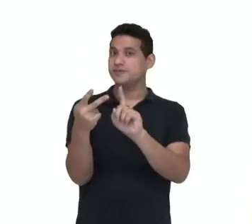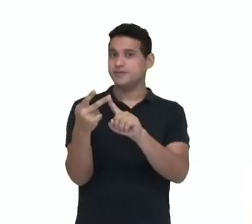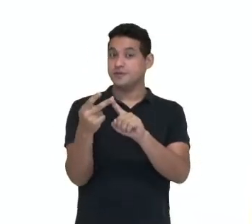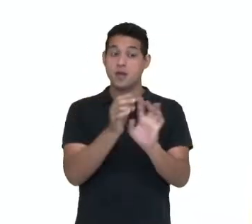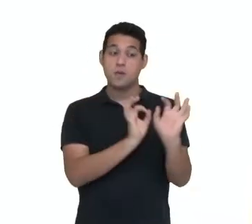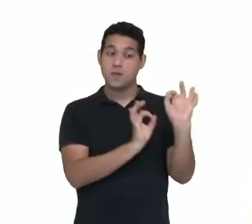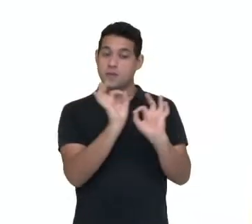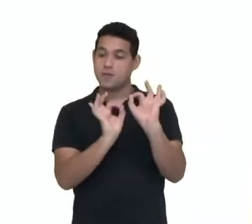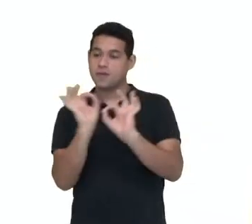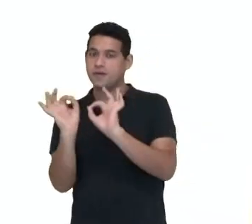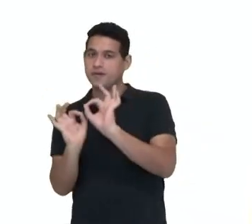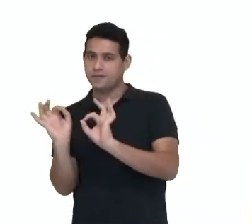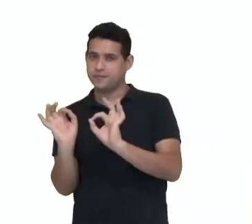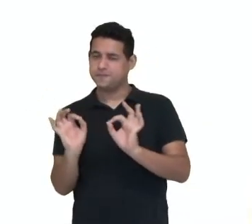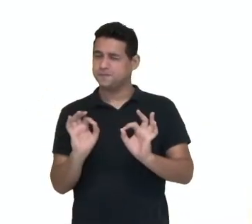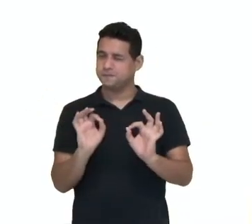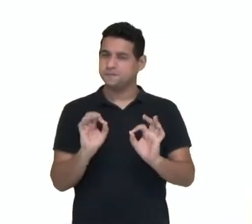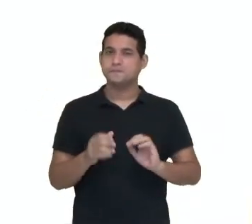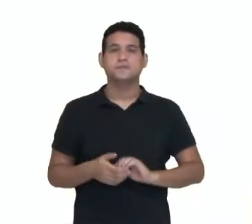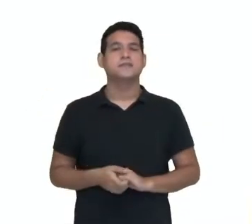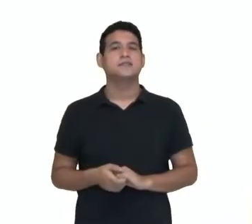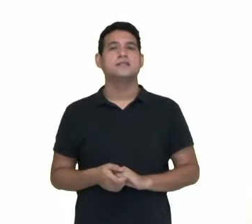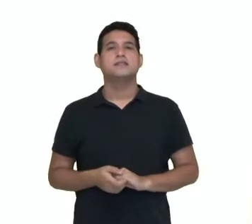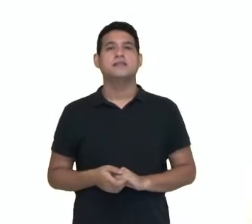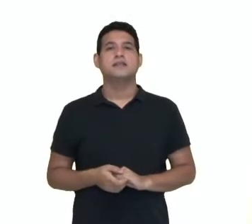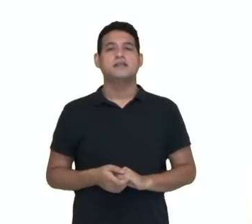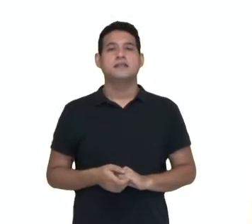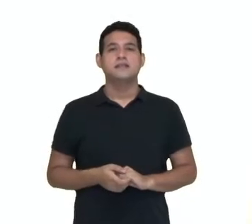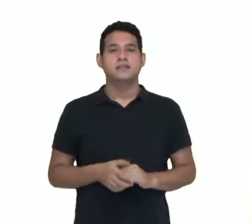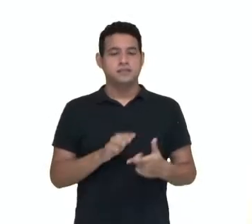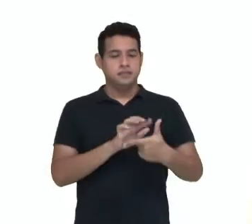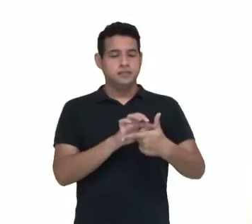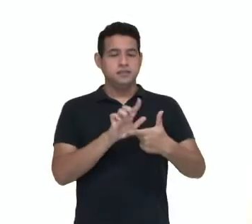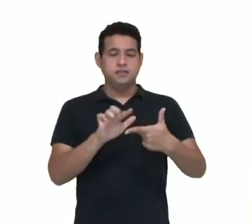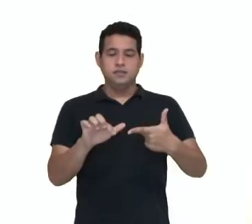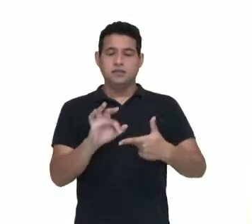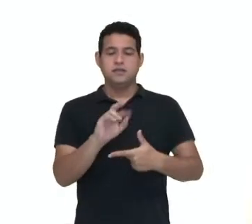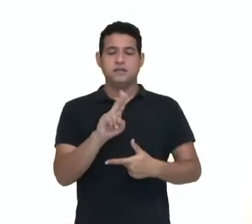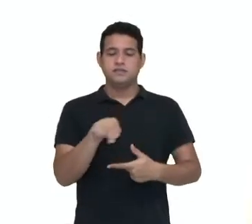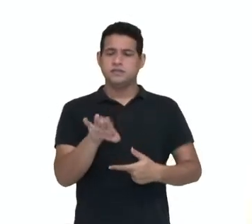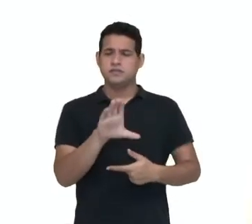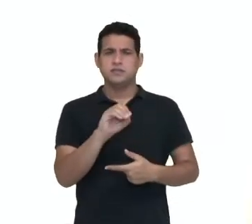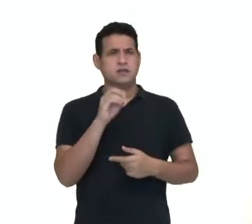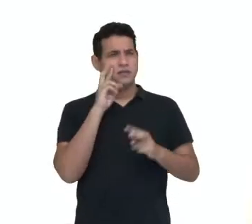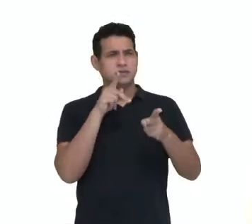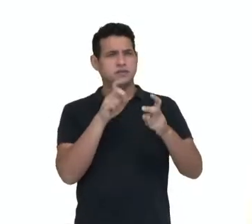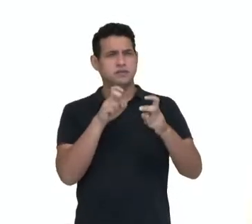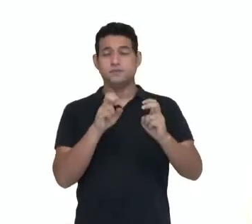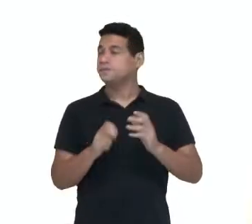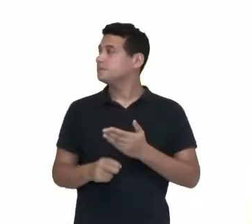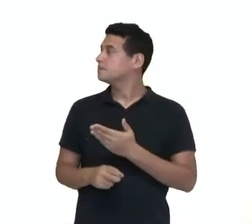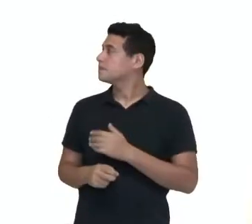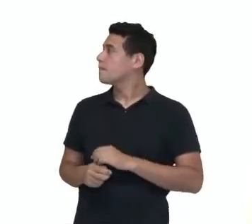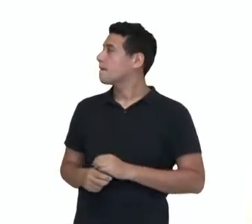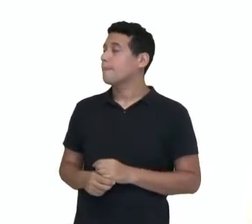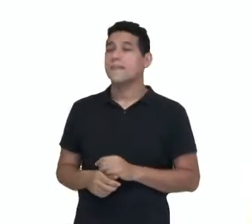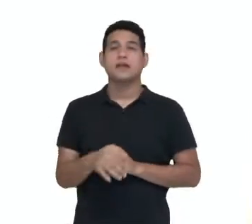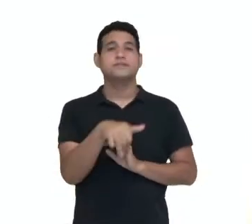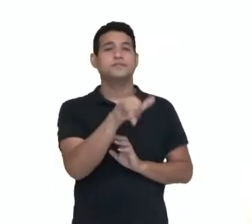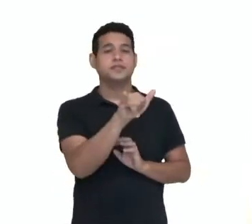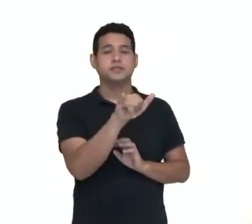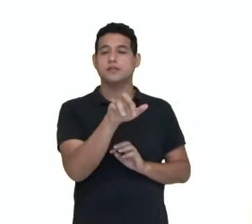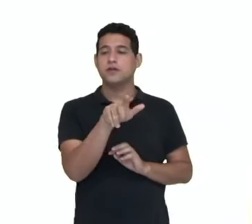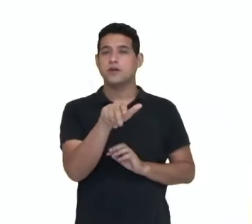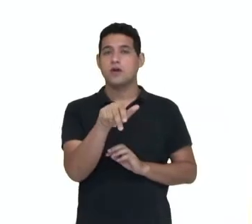nesta ordem, ok? Gráfico da função afim. Então, vamos ver essa função específica aqui, ó. Y igual a